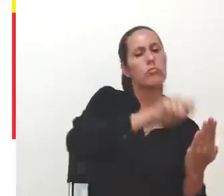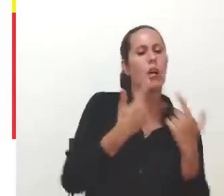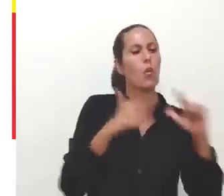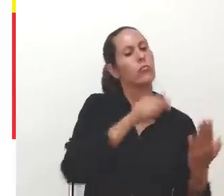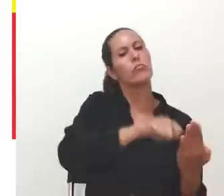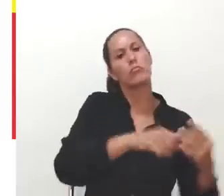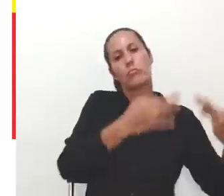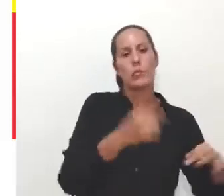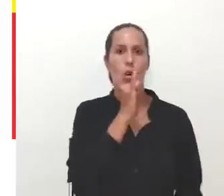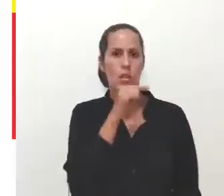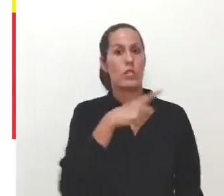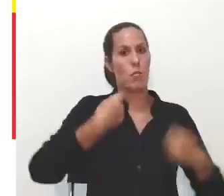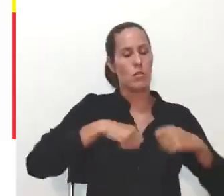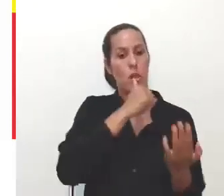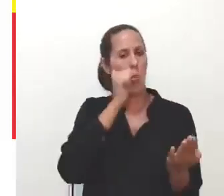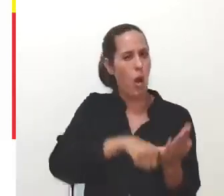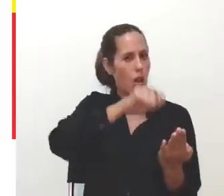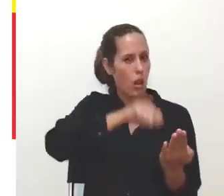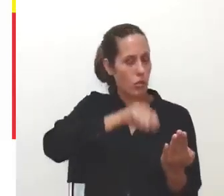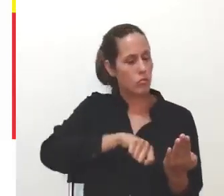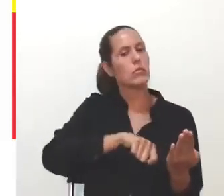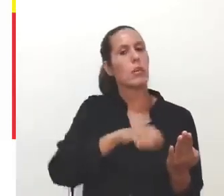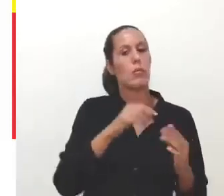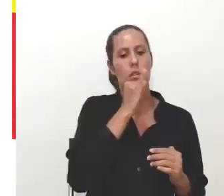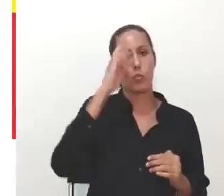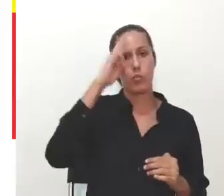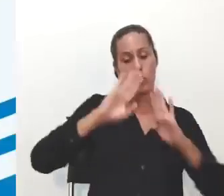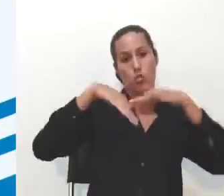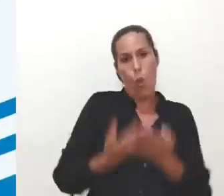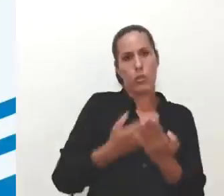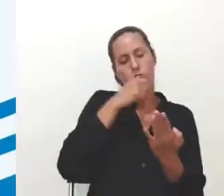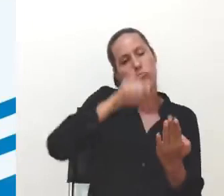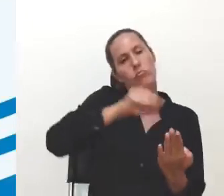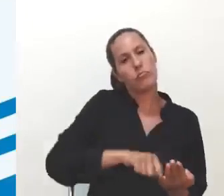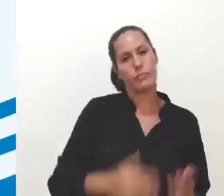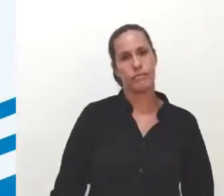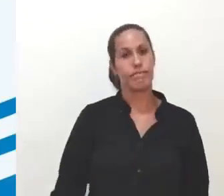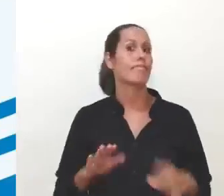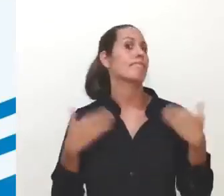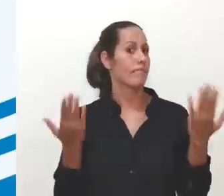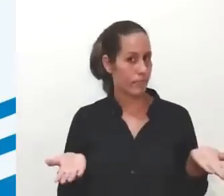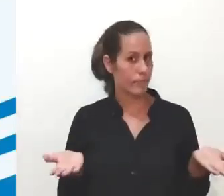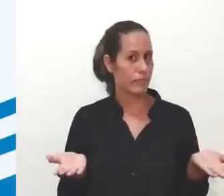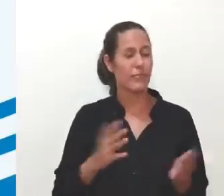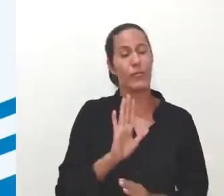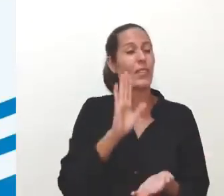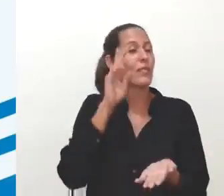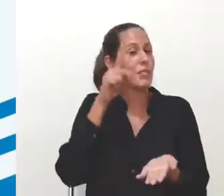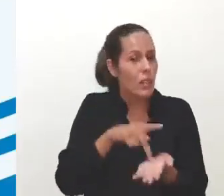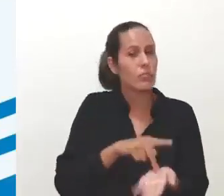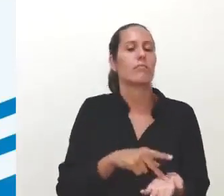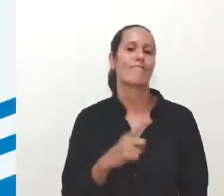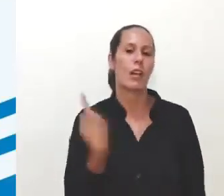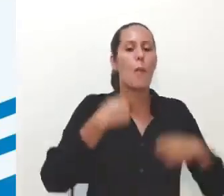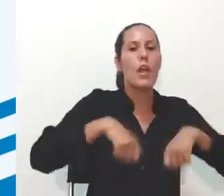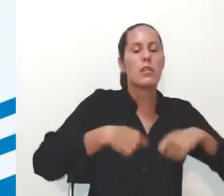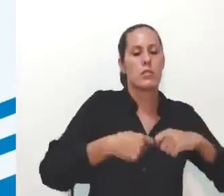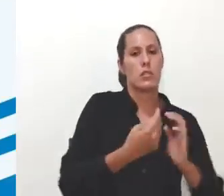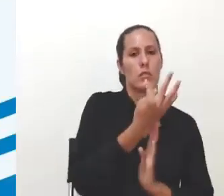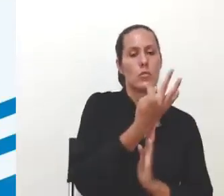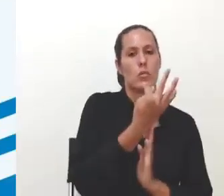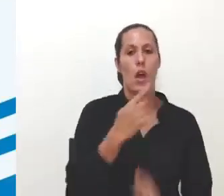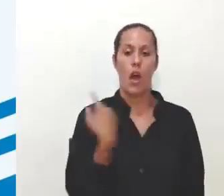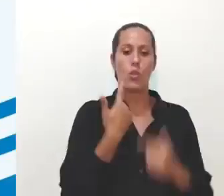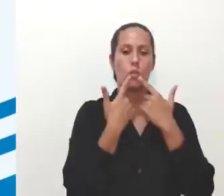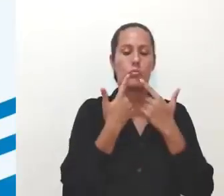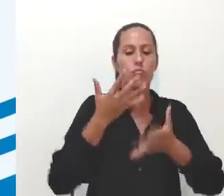mais próxima da gramática, a linguagem mais próxima da linguagem escrita, como por exemplo quando você tem que deixar uma carta escrita para o diretor